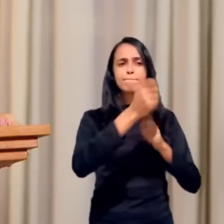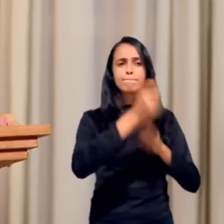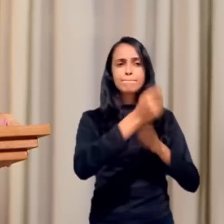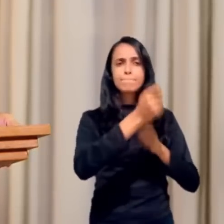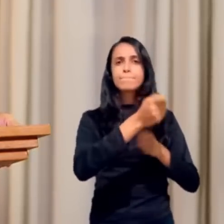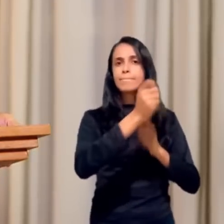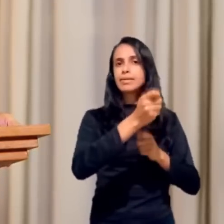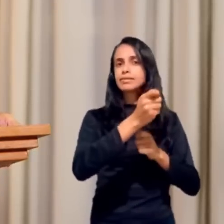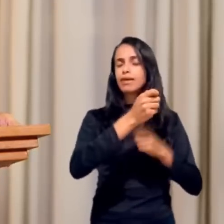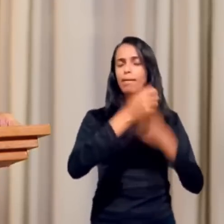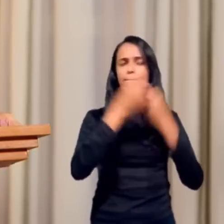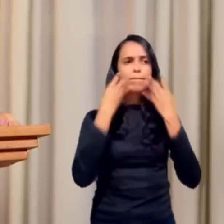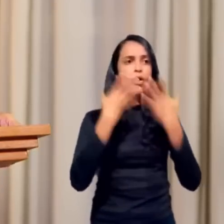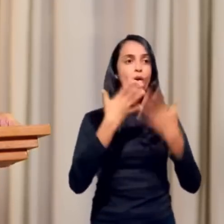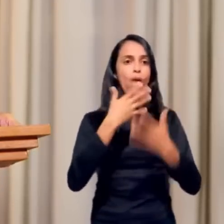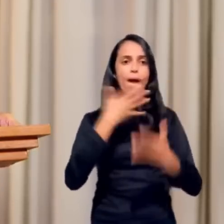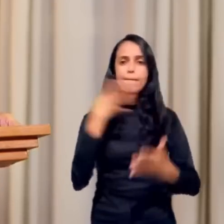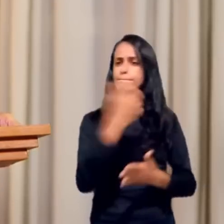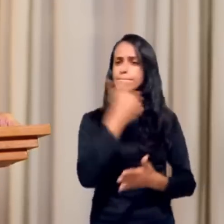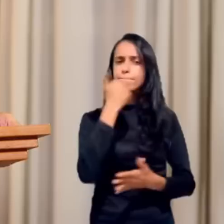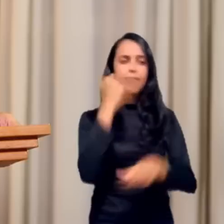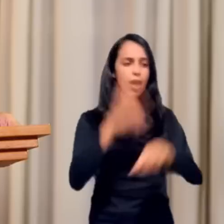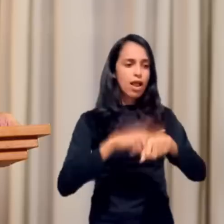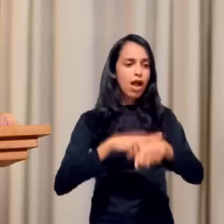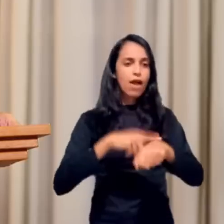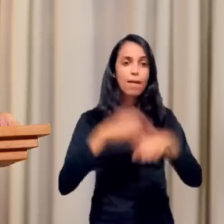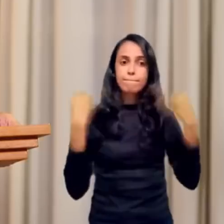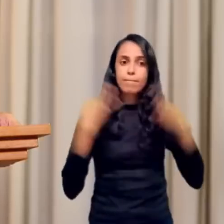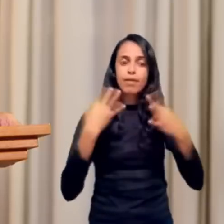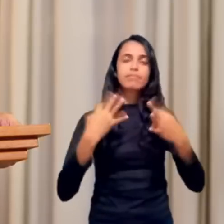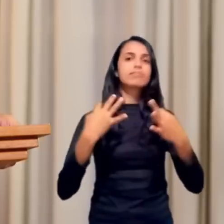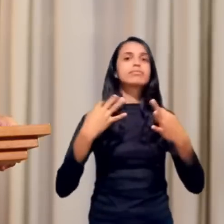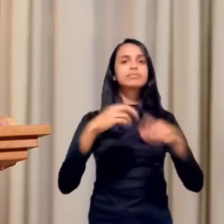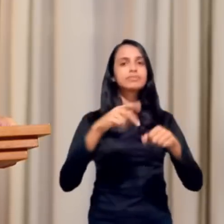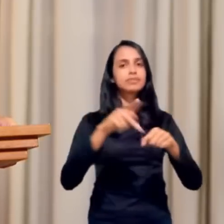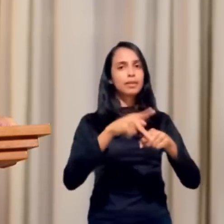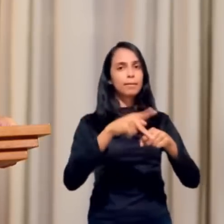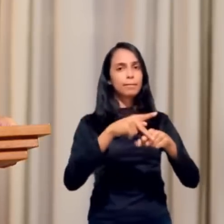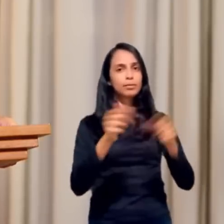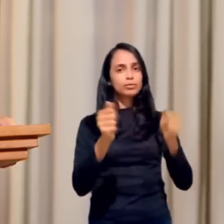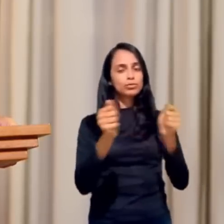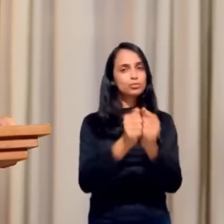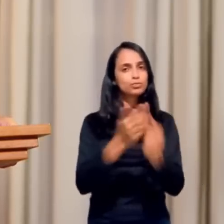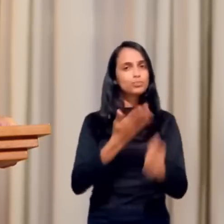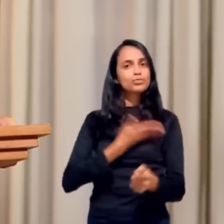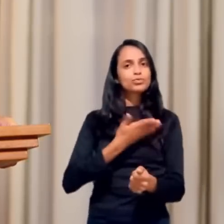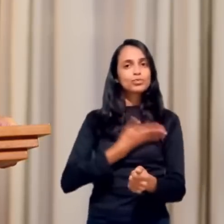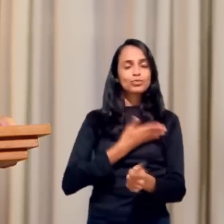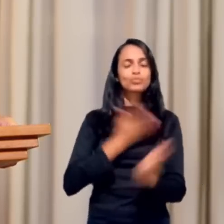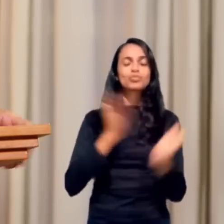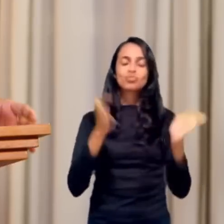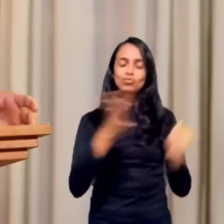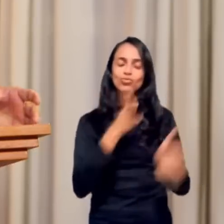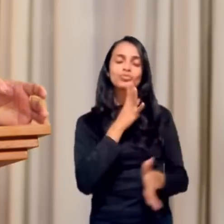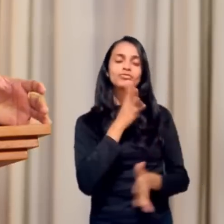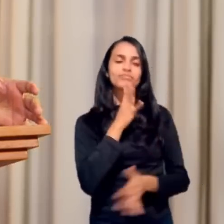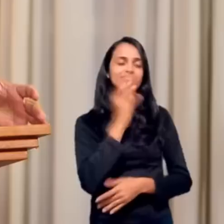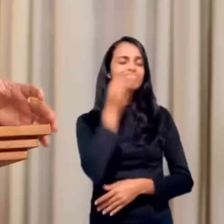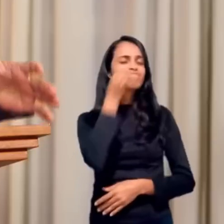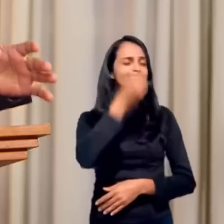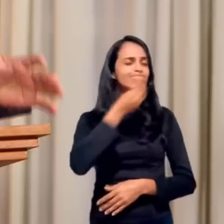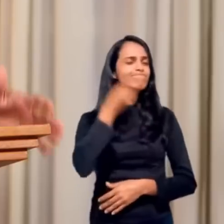pescam. Bom, Pedro e seus companheiros eram experientes nessa questão.